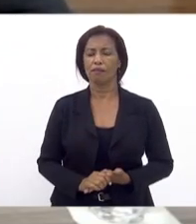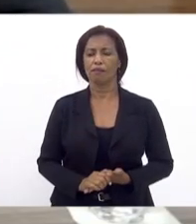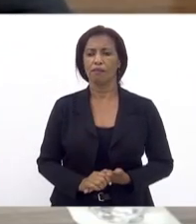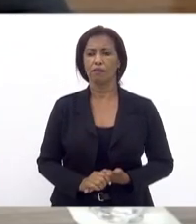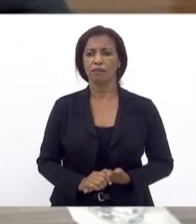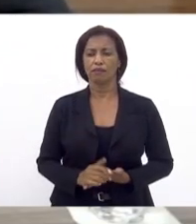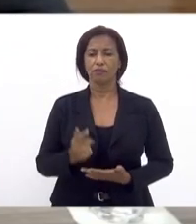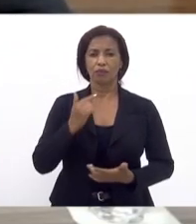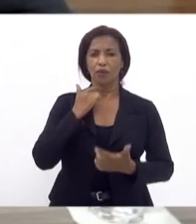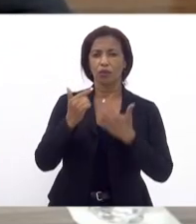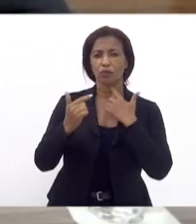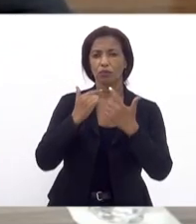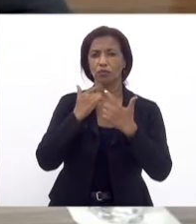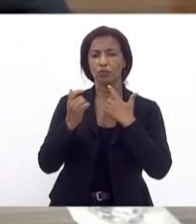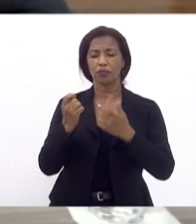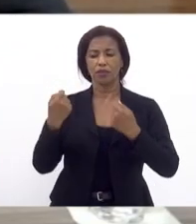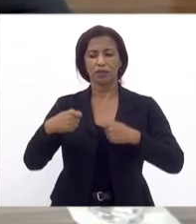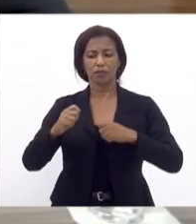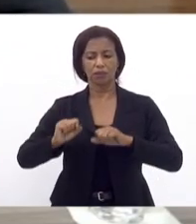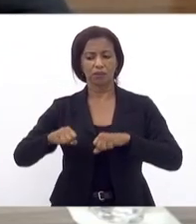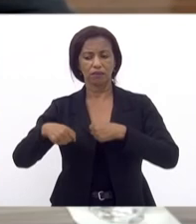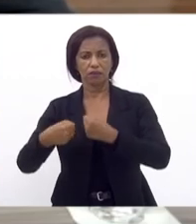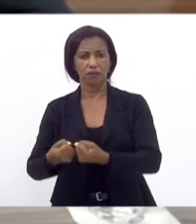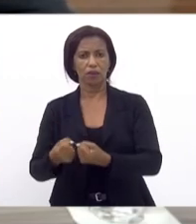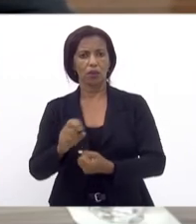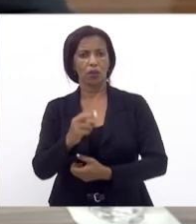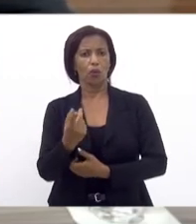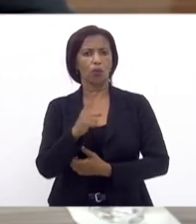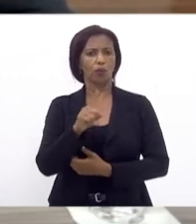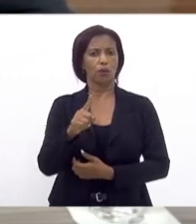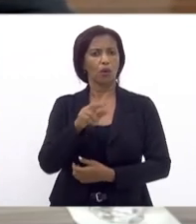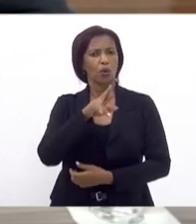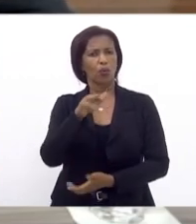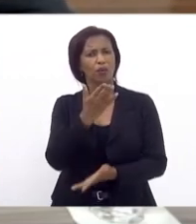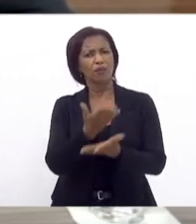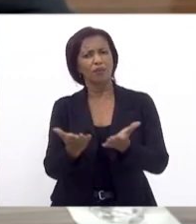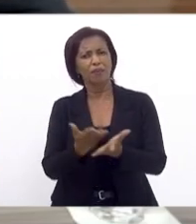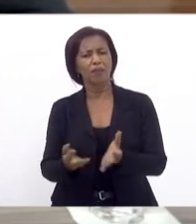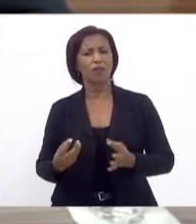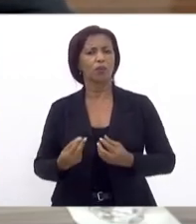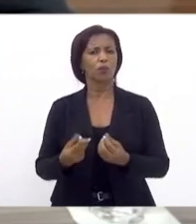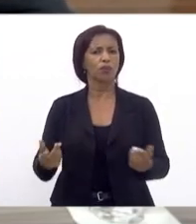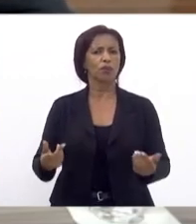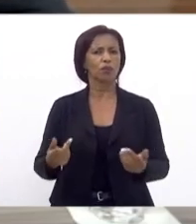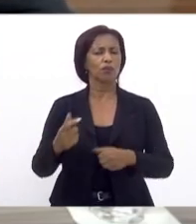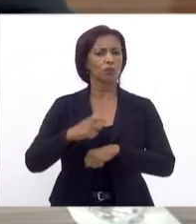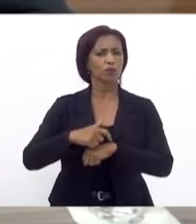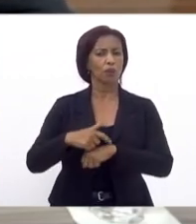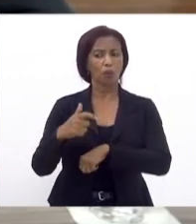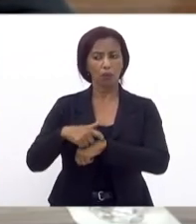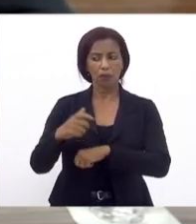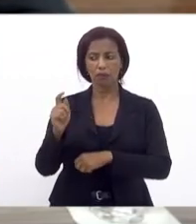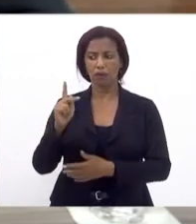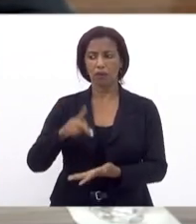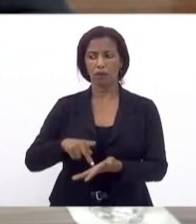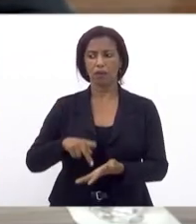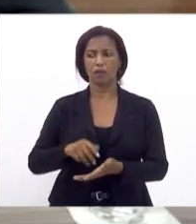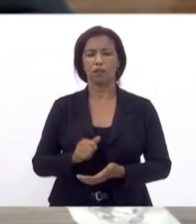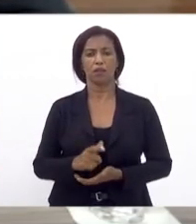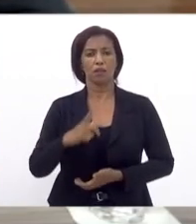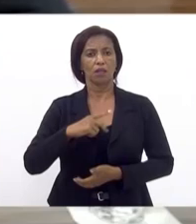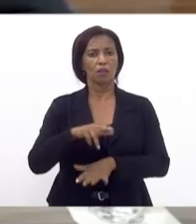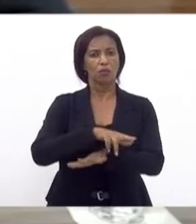fica muito na dúvida se a gente tem que fazer o enfrentamento ou não. O Rio vem perdendo muita coisa há muito tempo, eu acho que o momento é esse. Né?